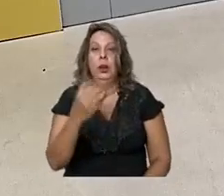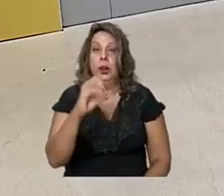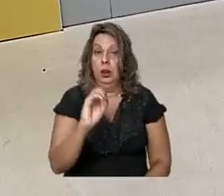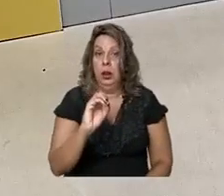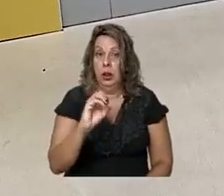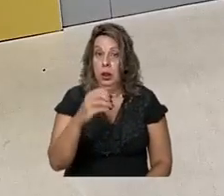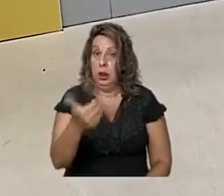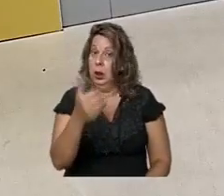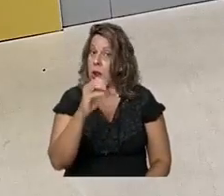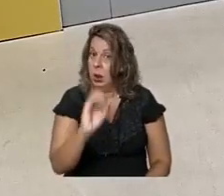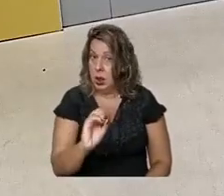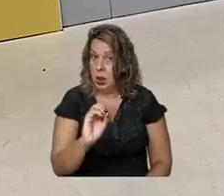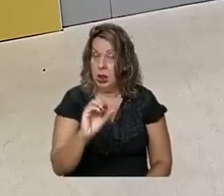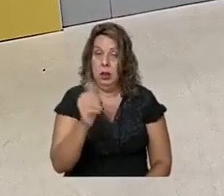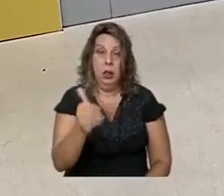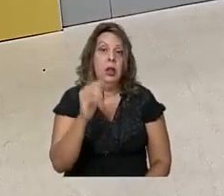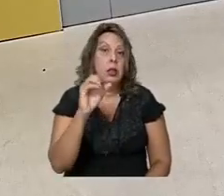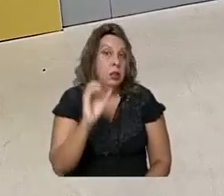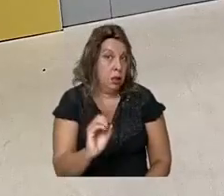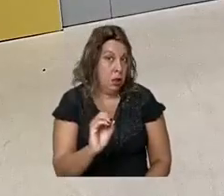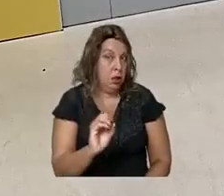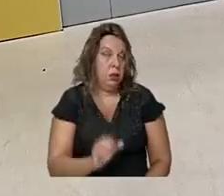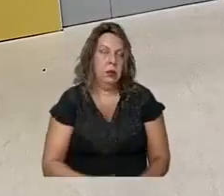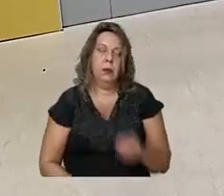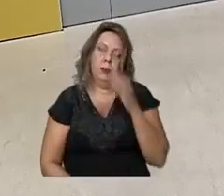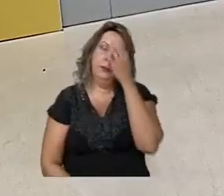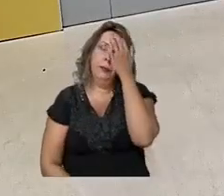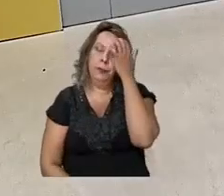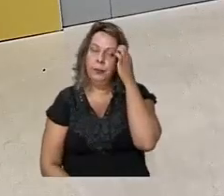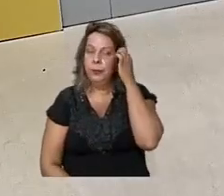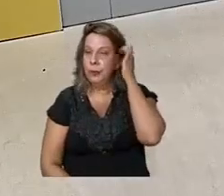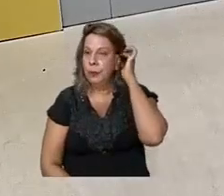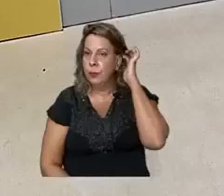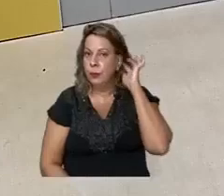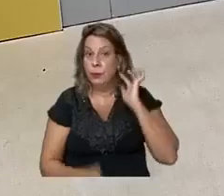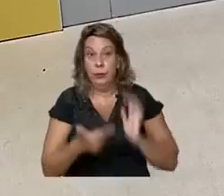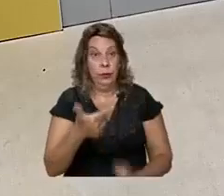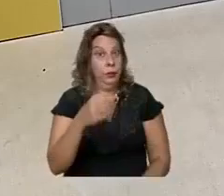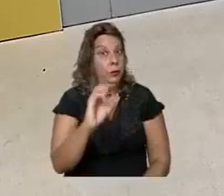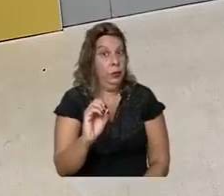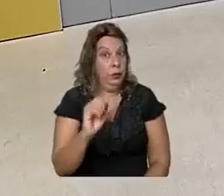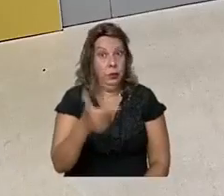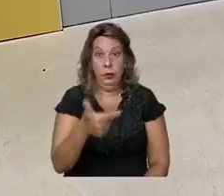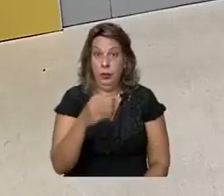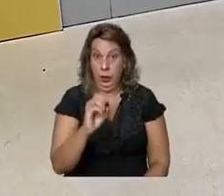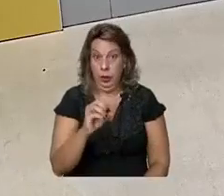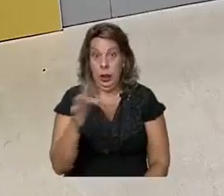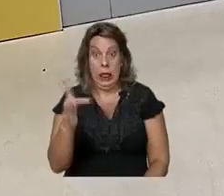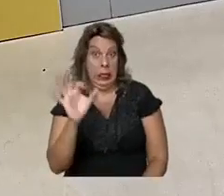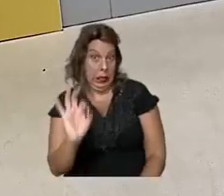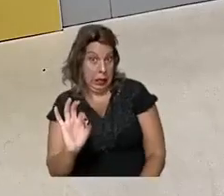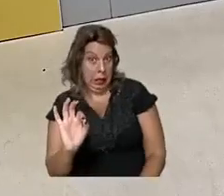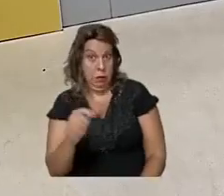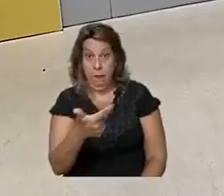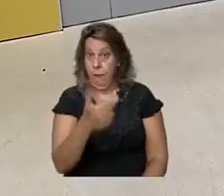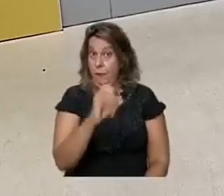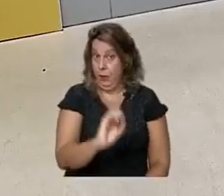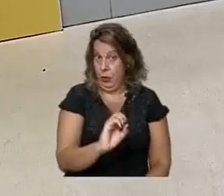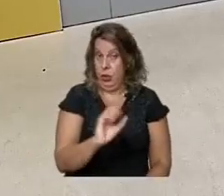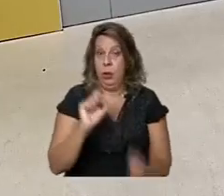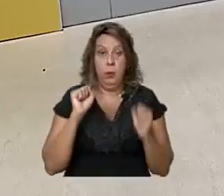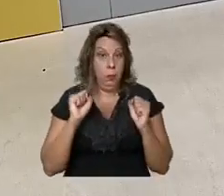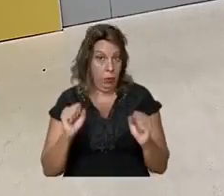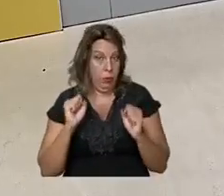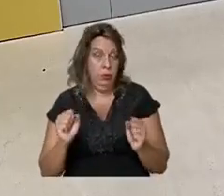saiu número 10, valendo número 10. Temos na sequência 20, 20, 10 e 20. Estão valendo, já